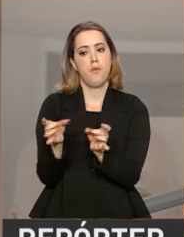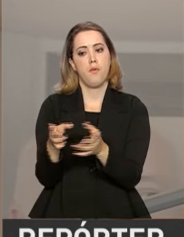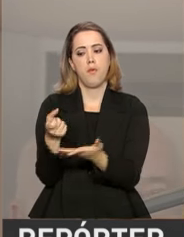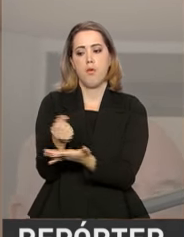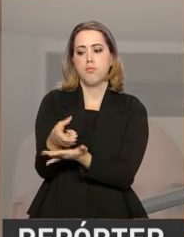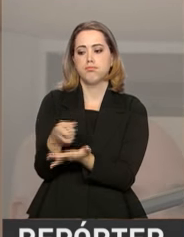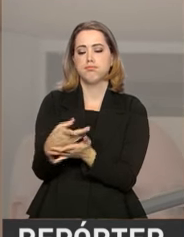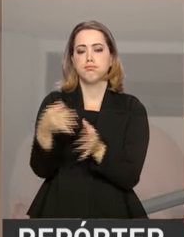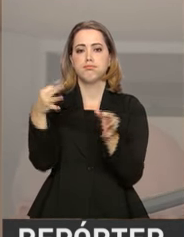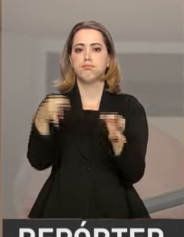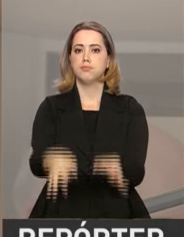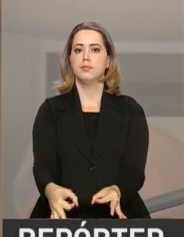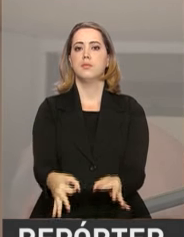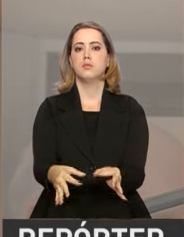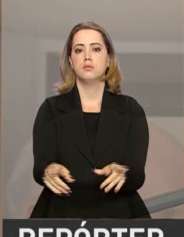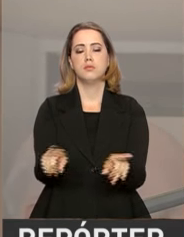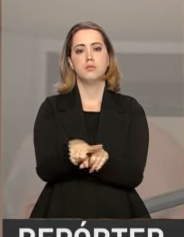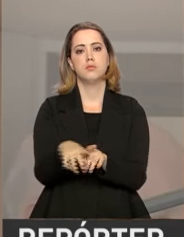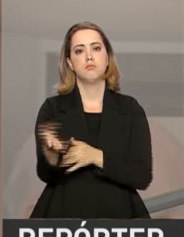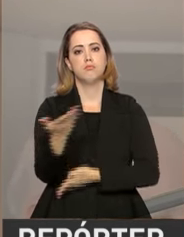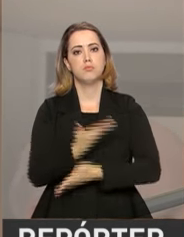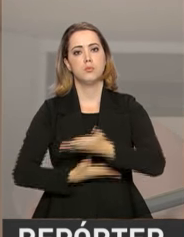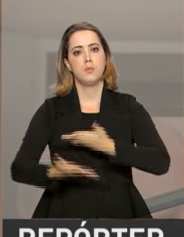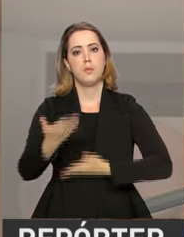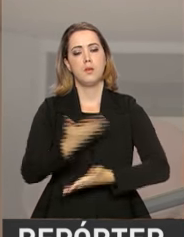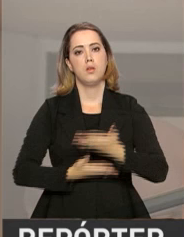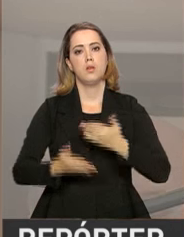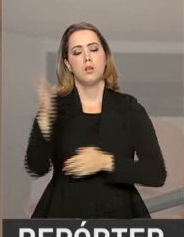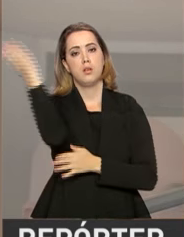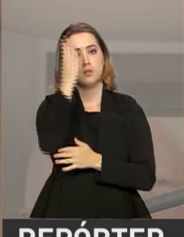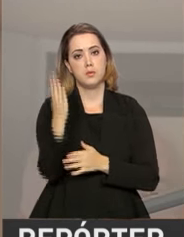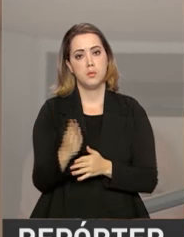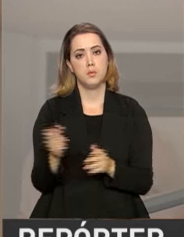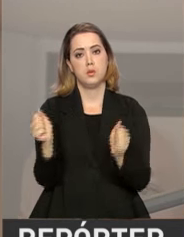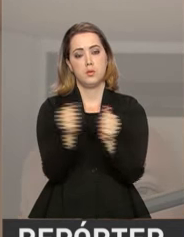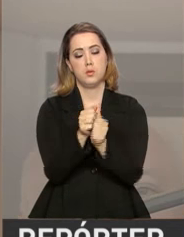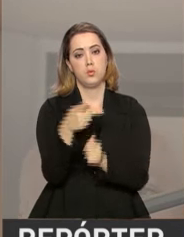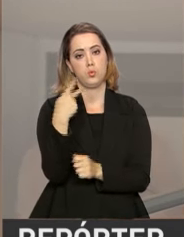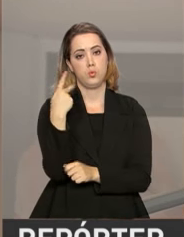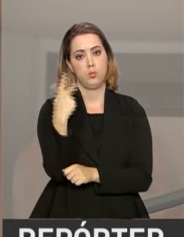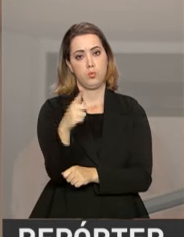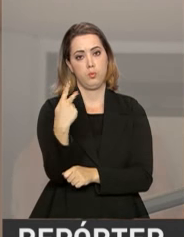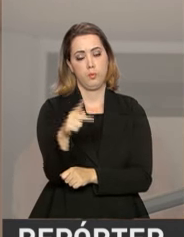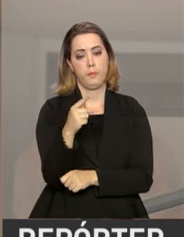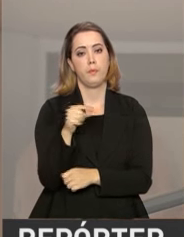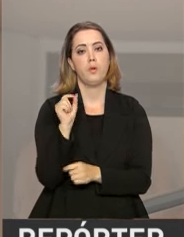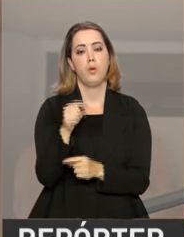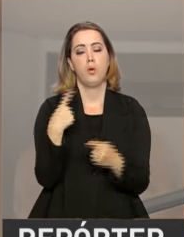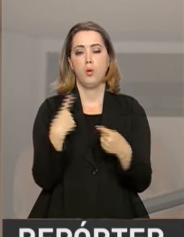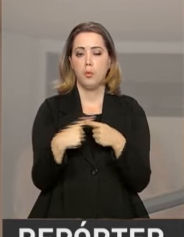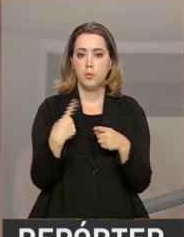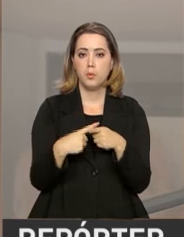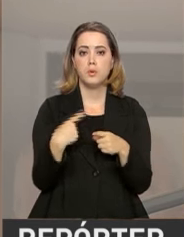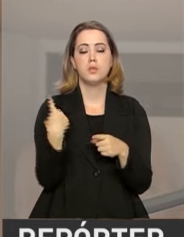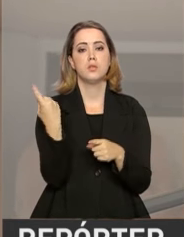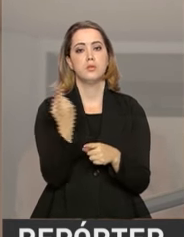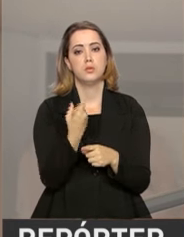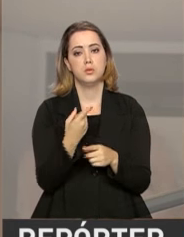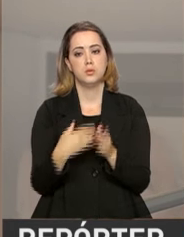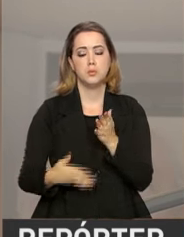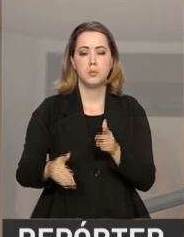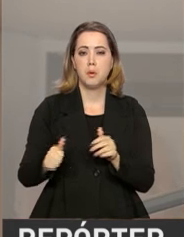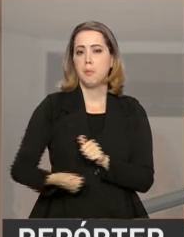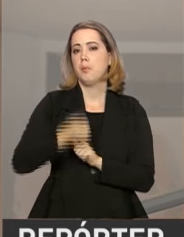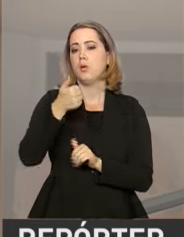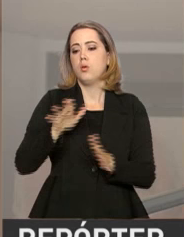muito sólidos em relação na relação Brasil-Paraguai, de modo que para intensificar essas